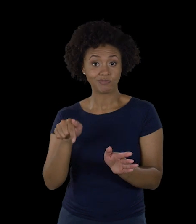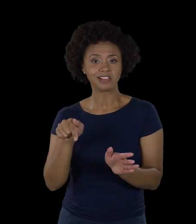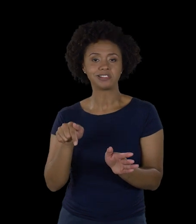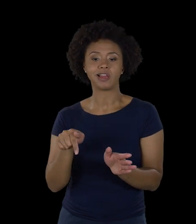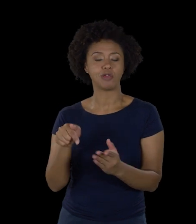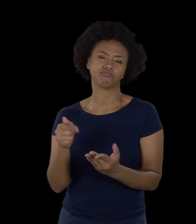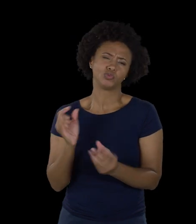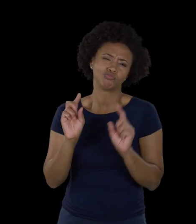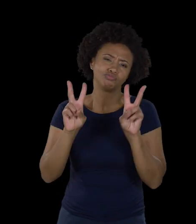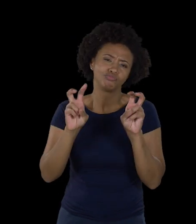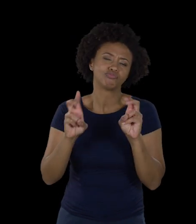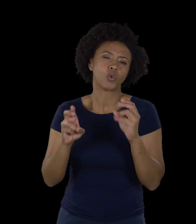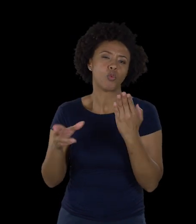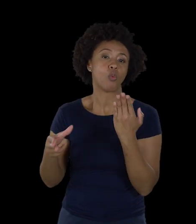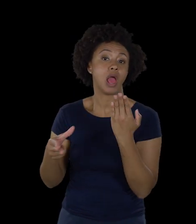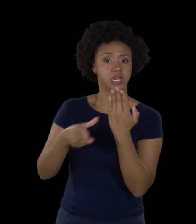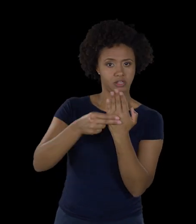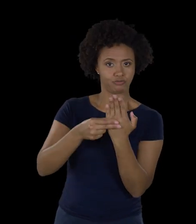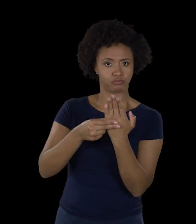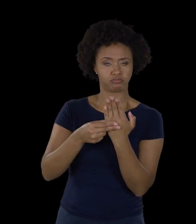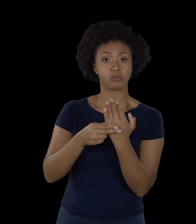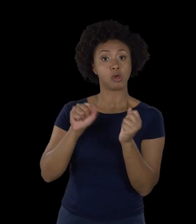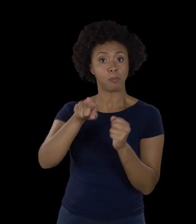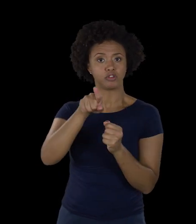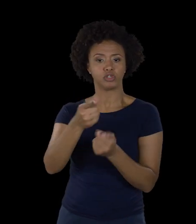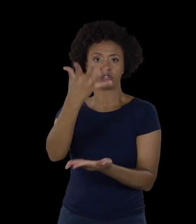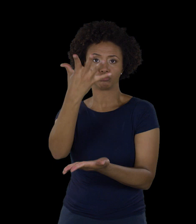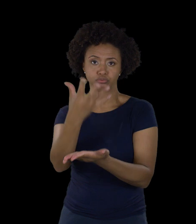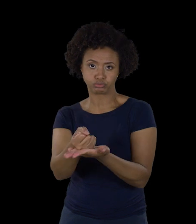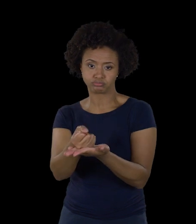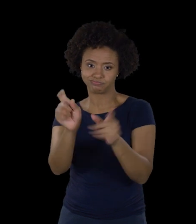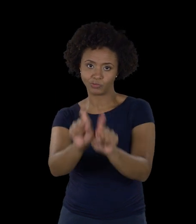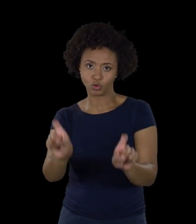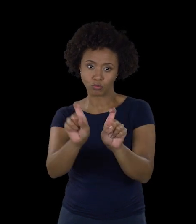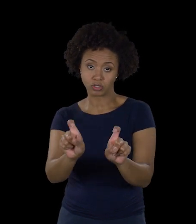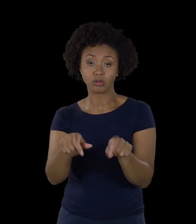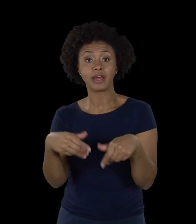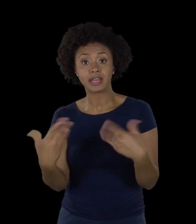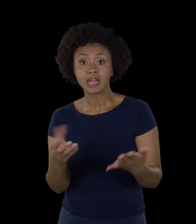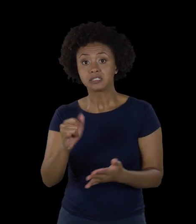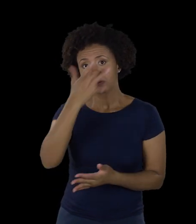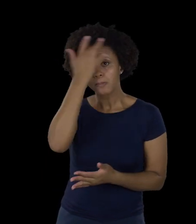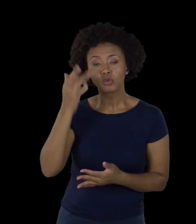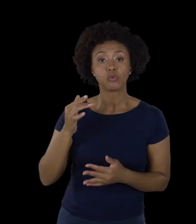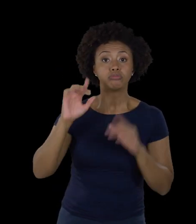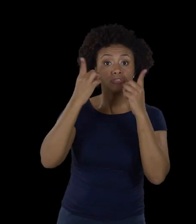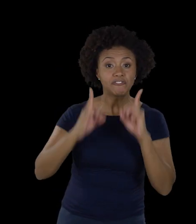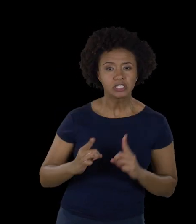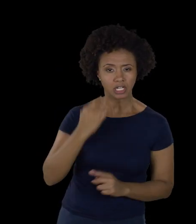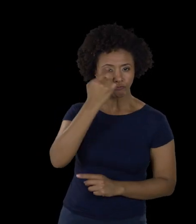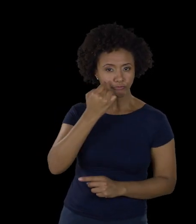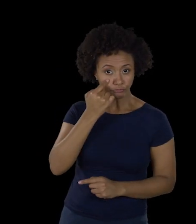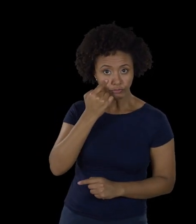coloca no computador e aí ele começa a ler todo o conteúdo do livro para pessoas que têm deficiência visual.